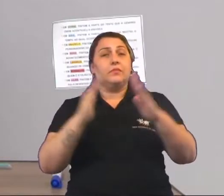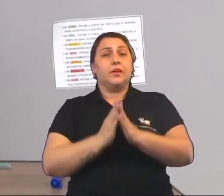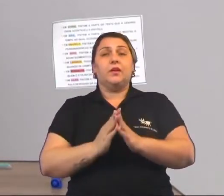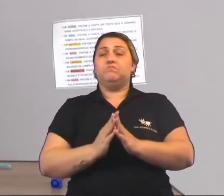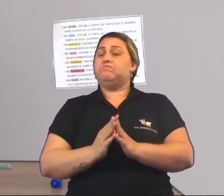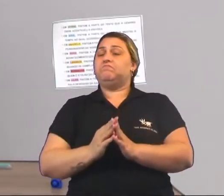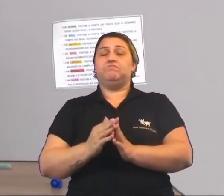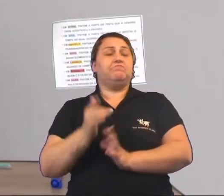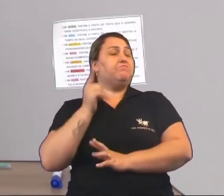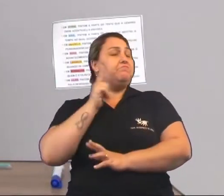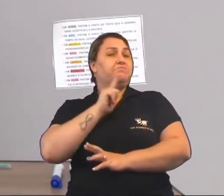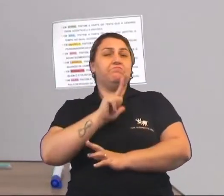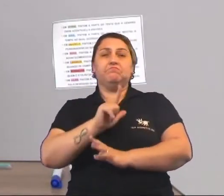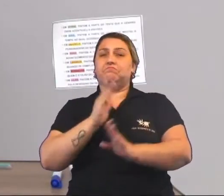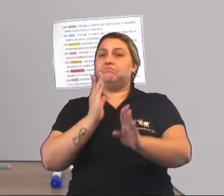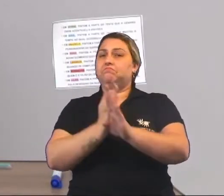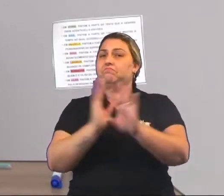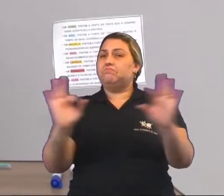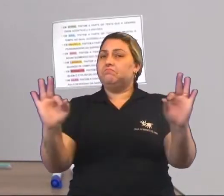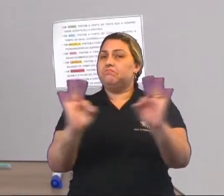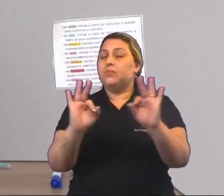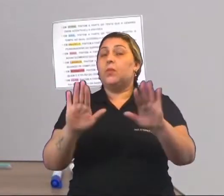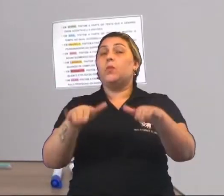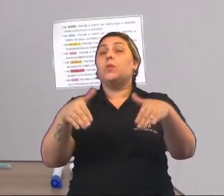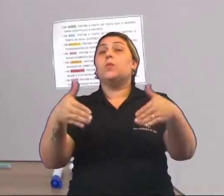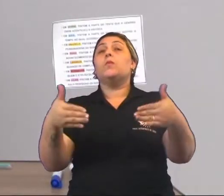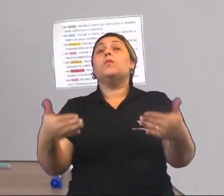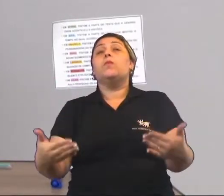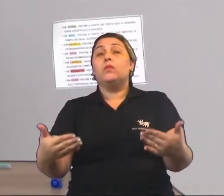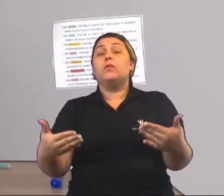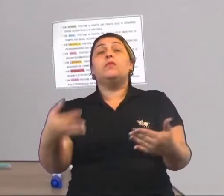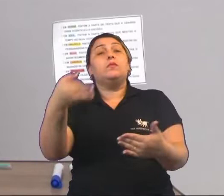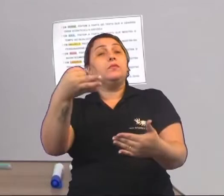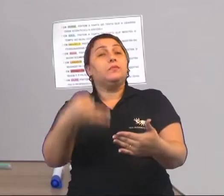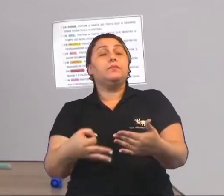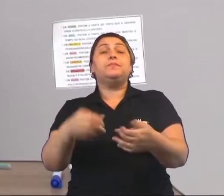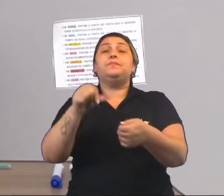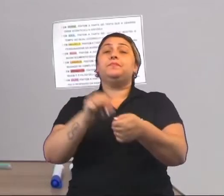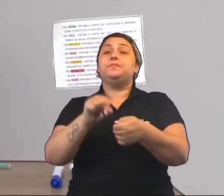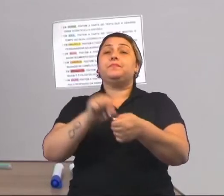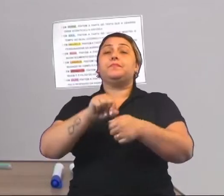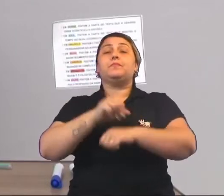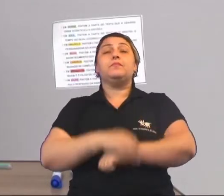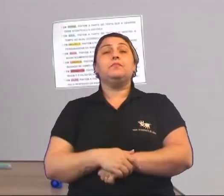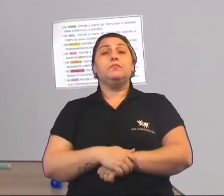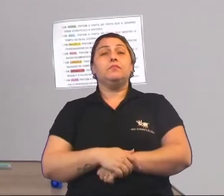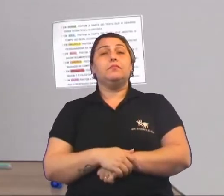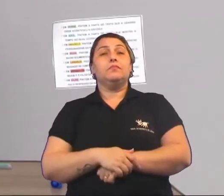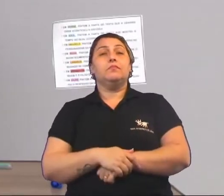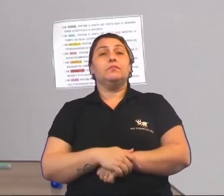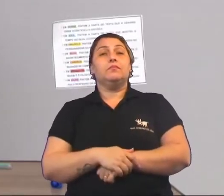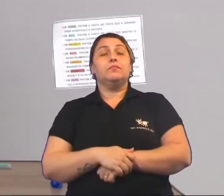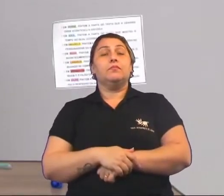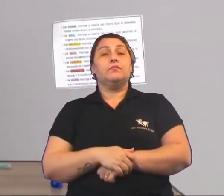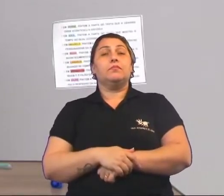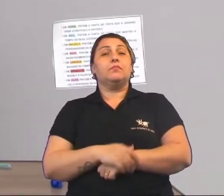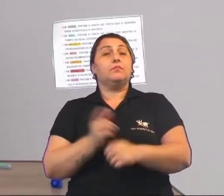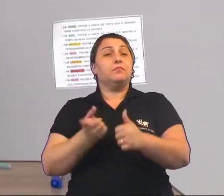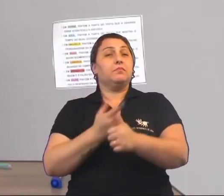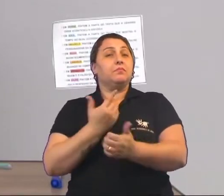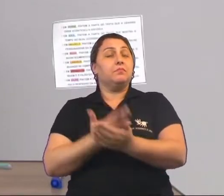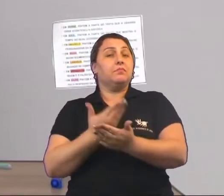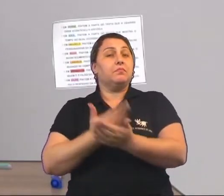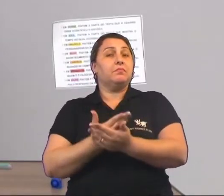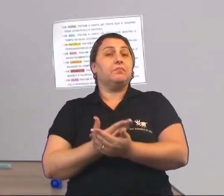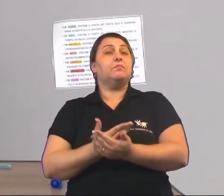não, professor, eu não consegui identificar, qual seria o procedimento correto a ser feito? De acordo com as nossas primeiras